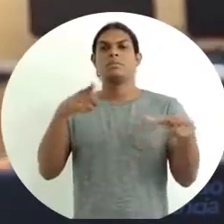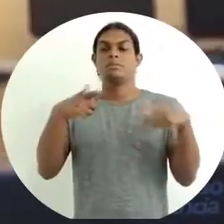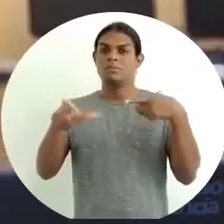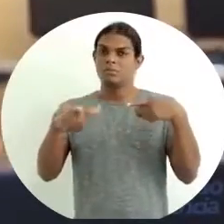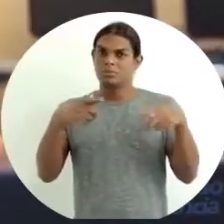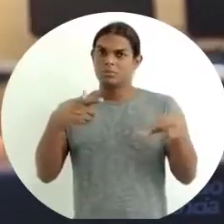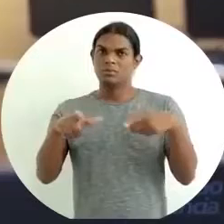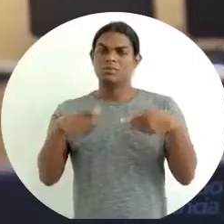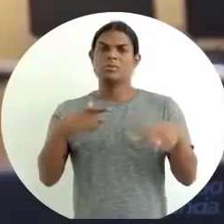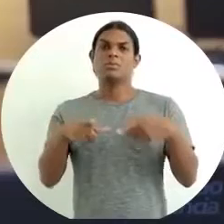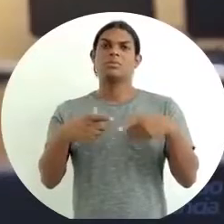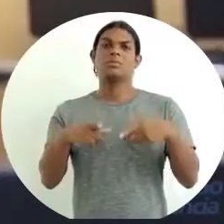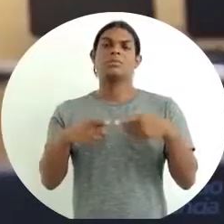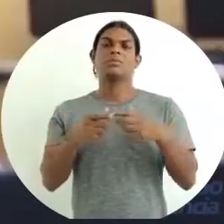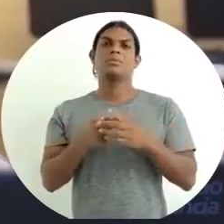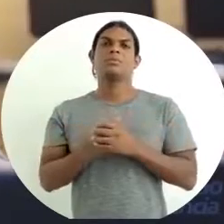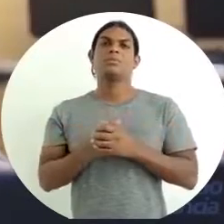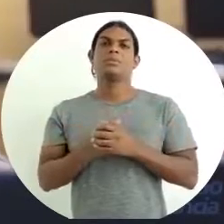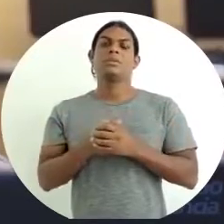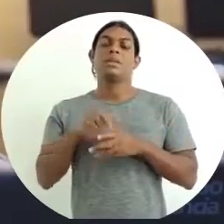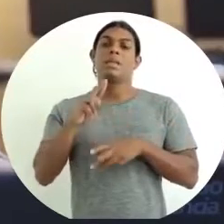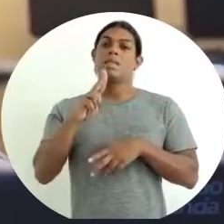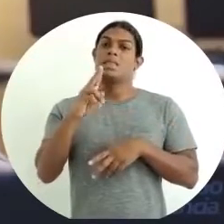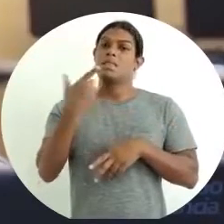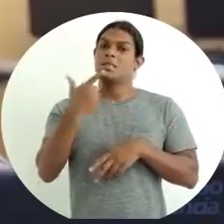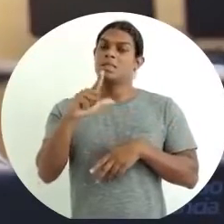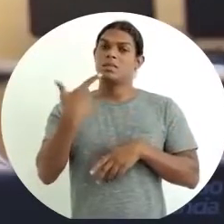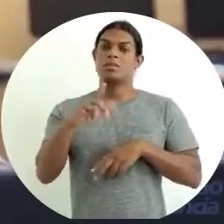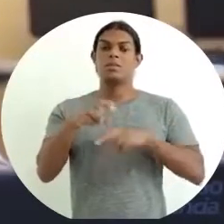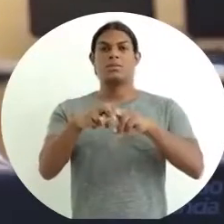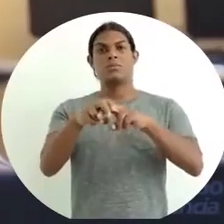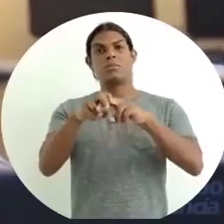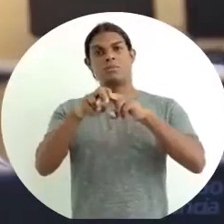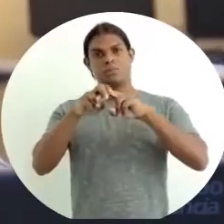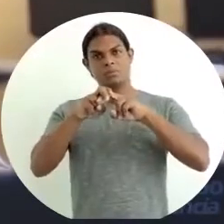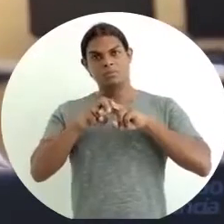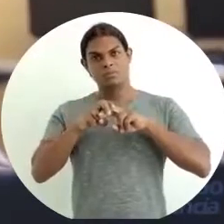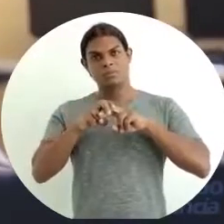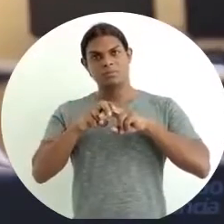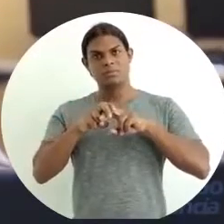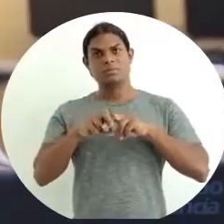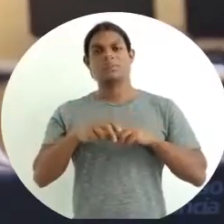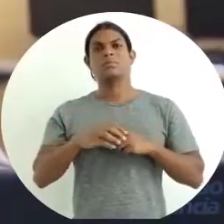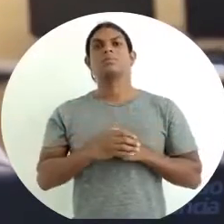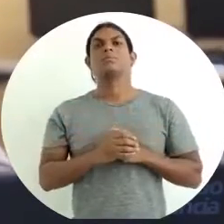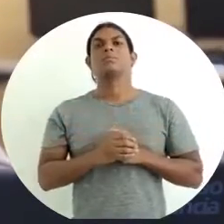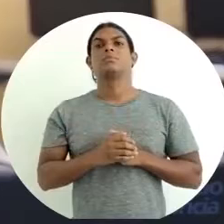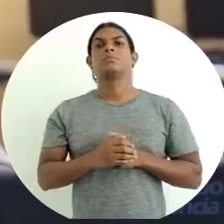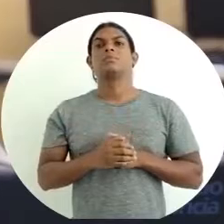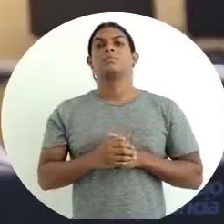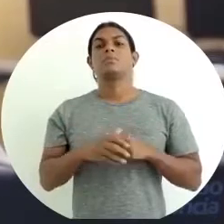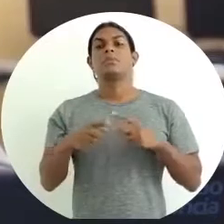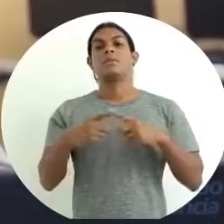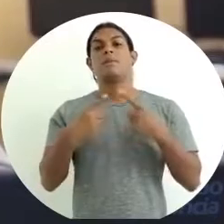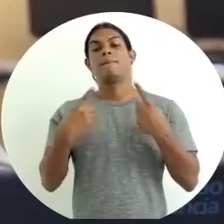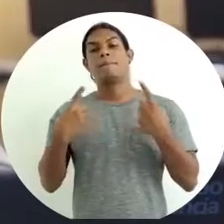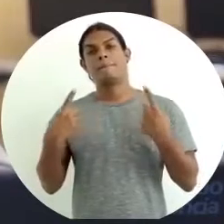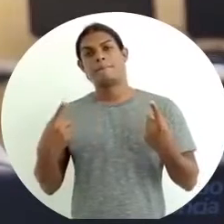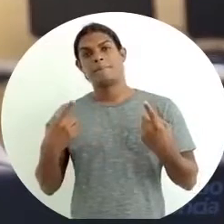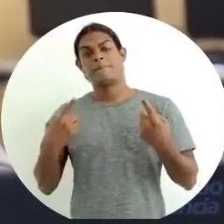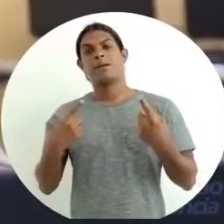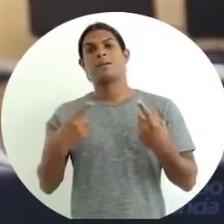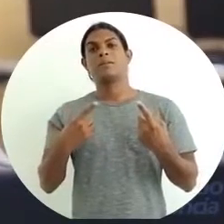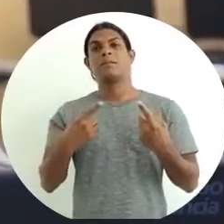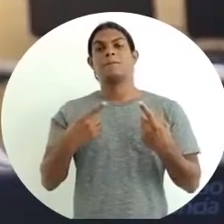causa, pode ser uma causa secundária, pode ser uma causa coadjuvante com outras, ela tenha contribuído para a redução